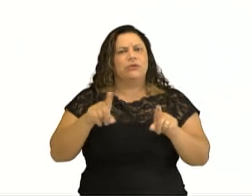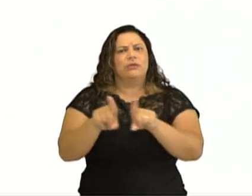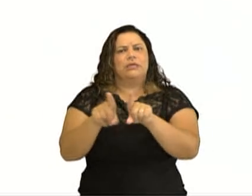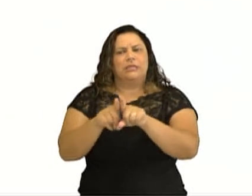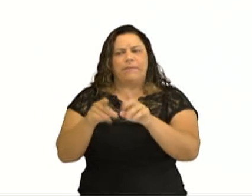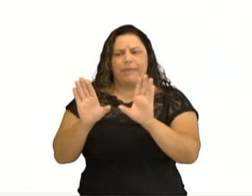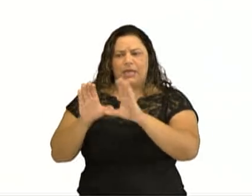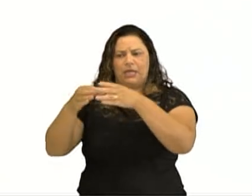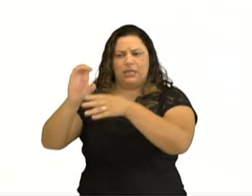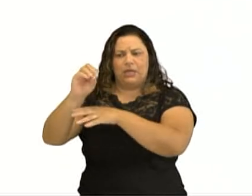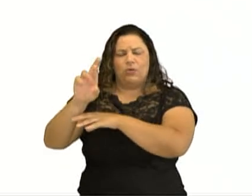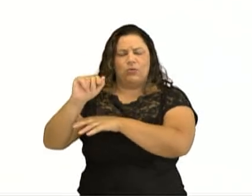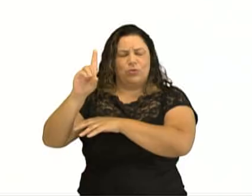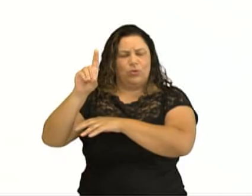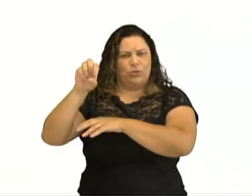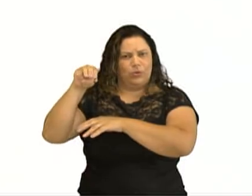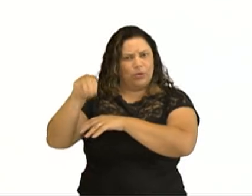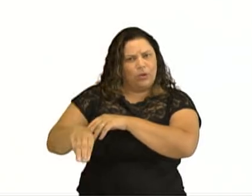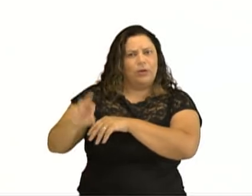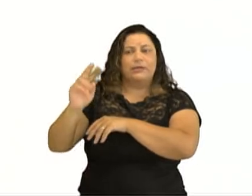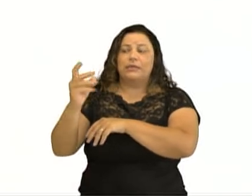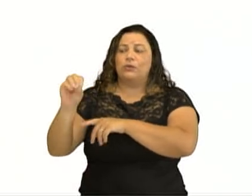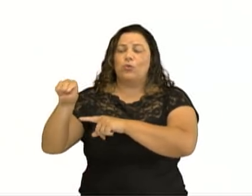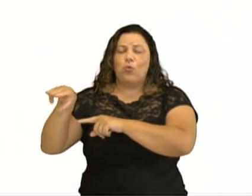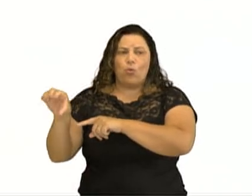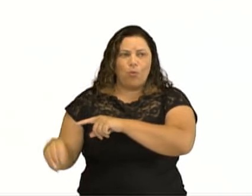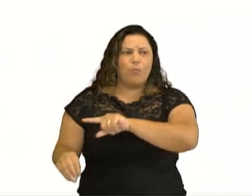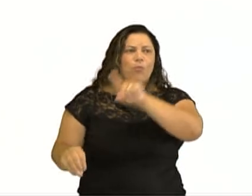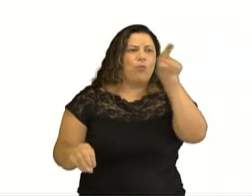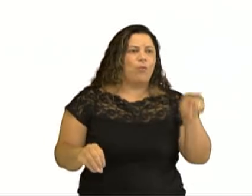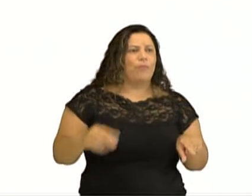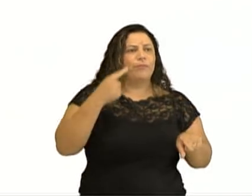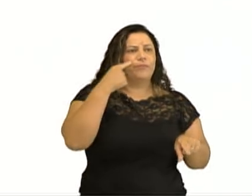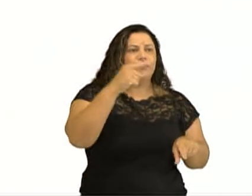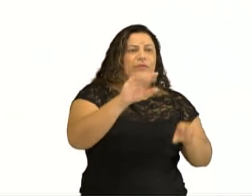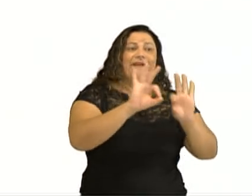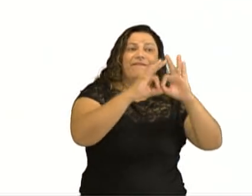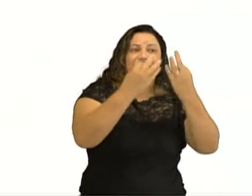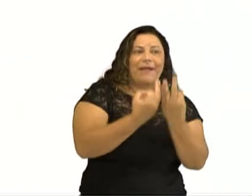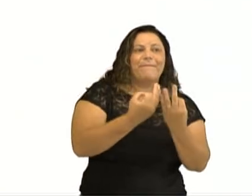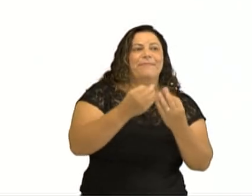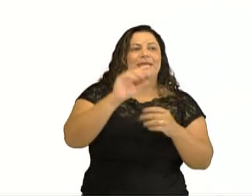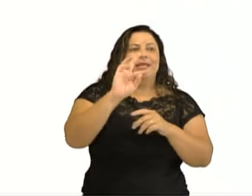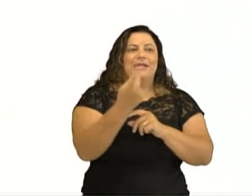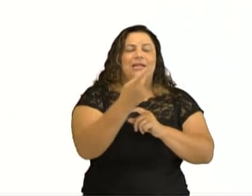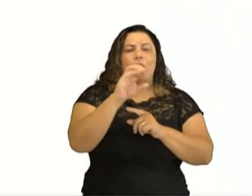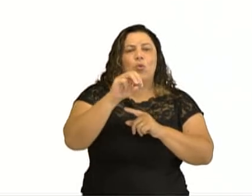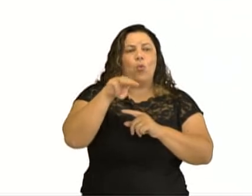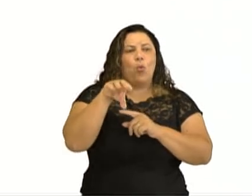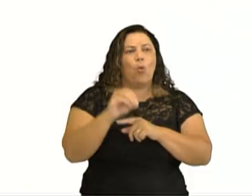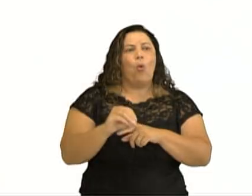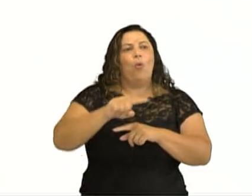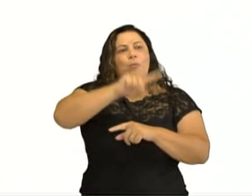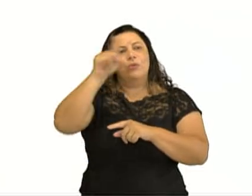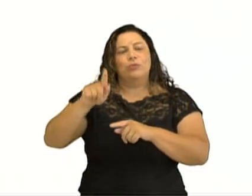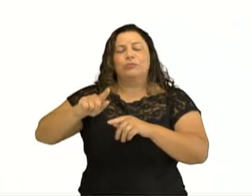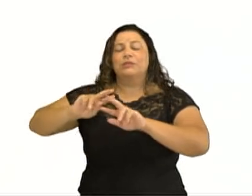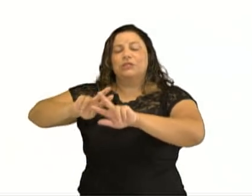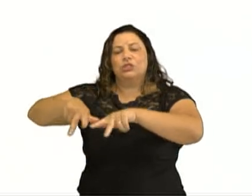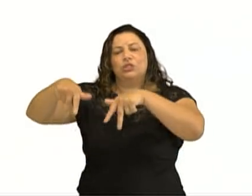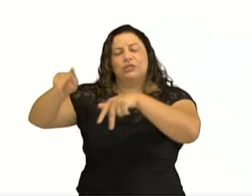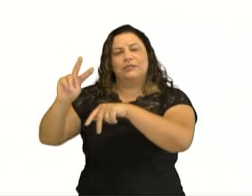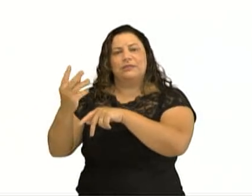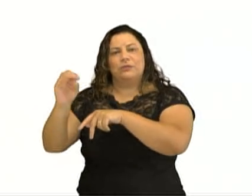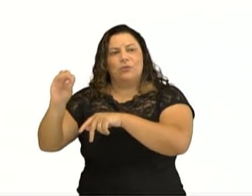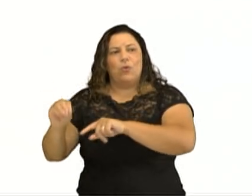somos da família Hominidae e do gênero Homo. E na letra D, somos do filo Homo e da família